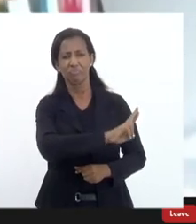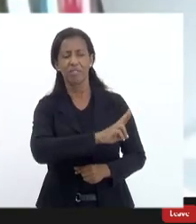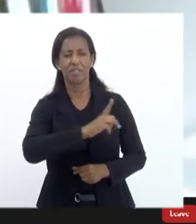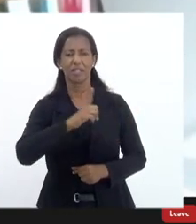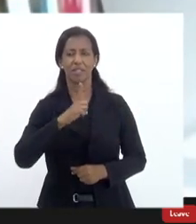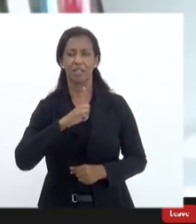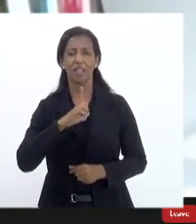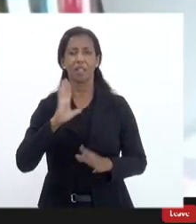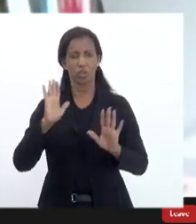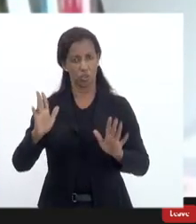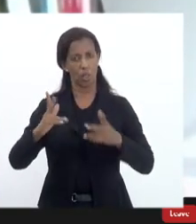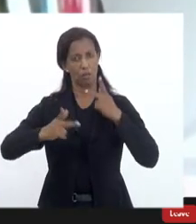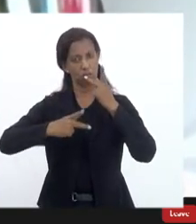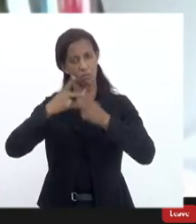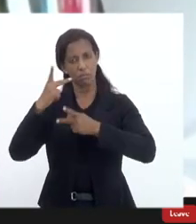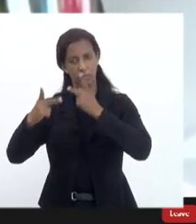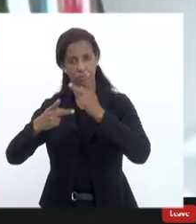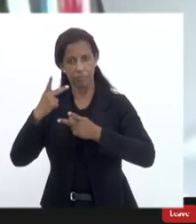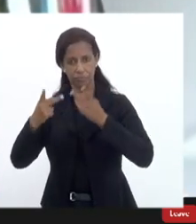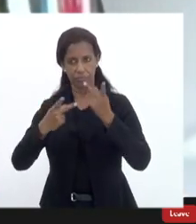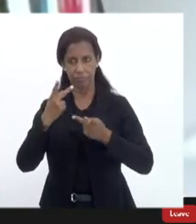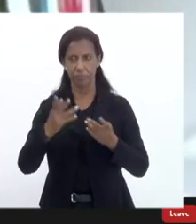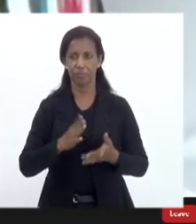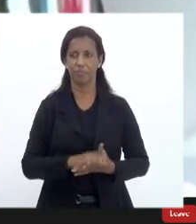se manifestaram e,